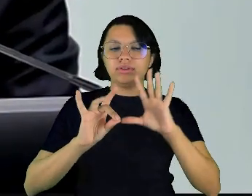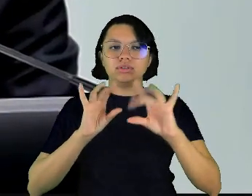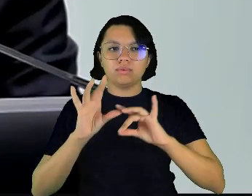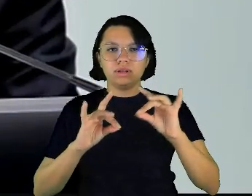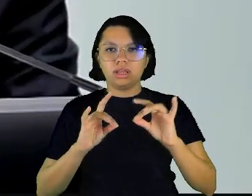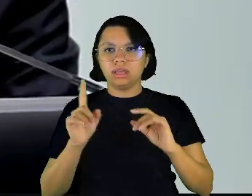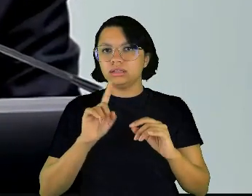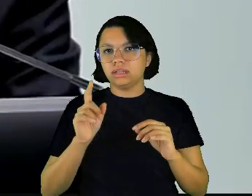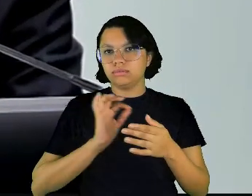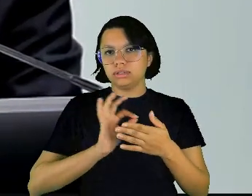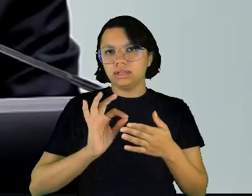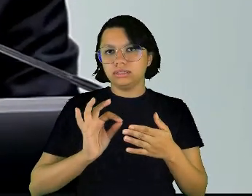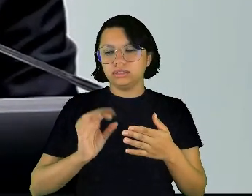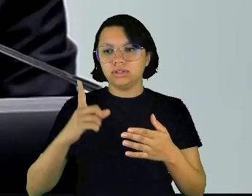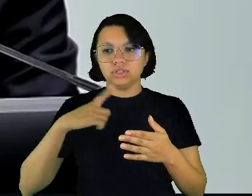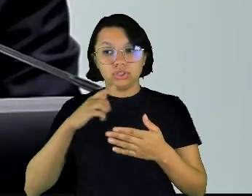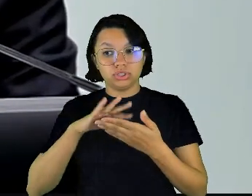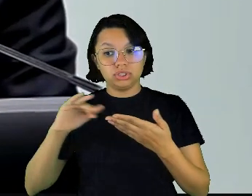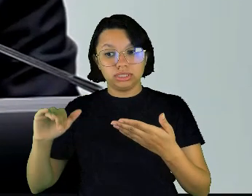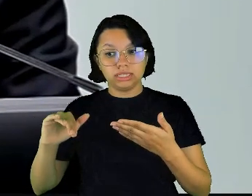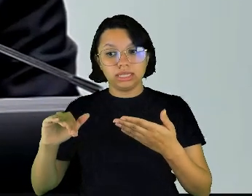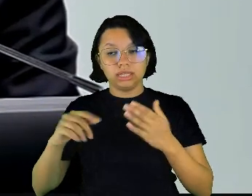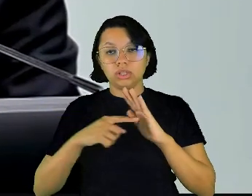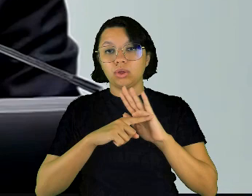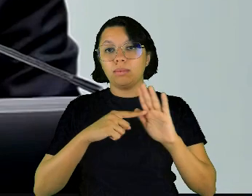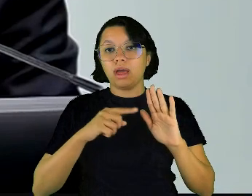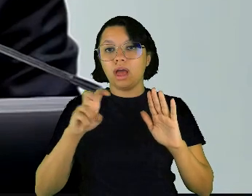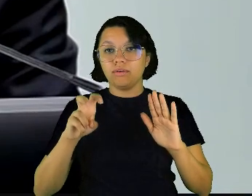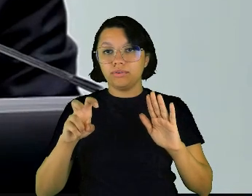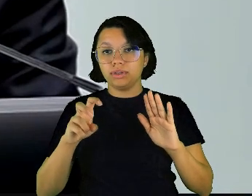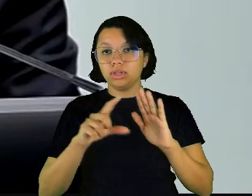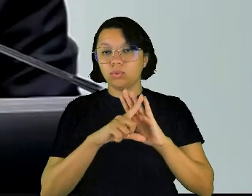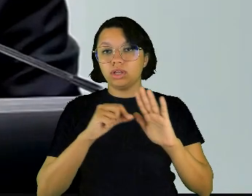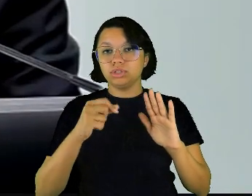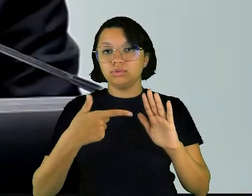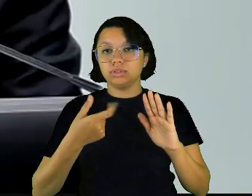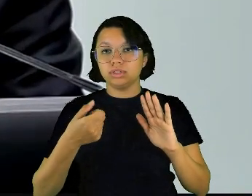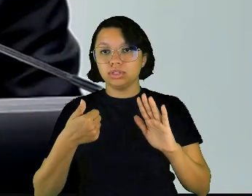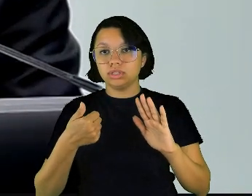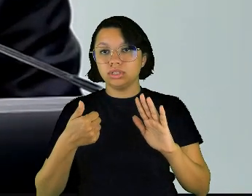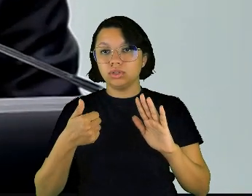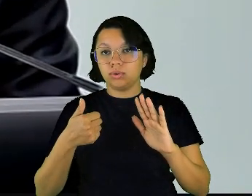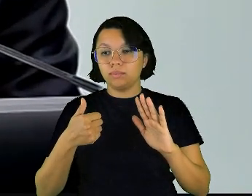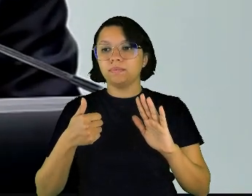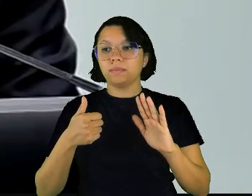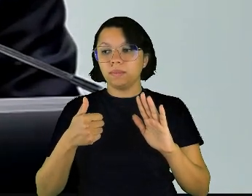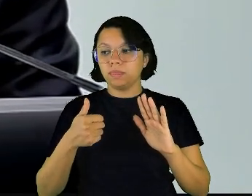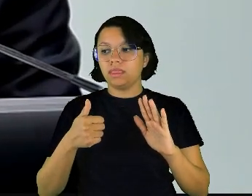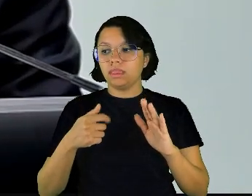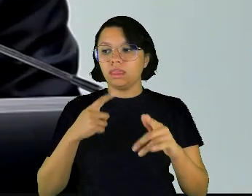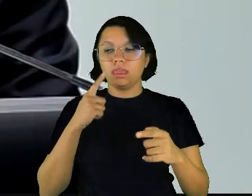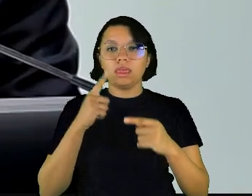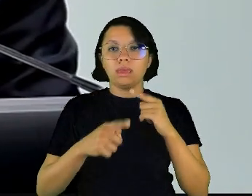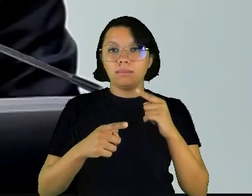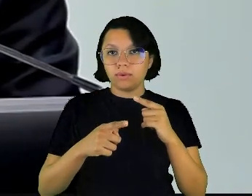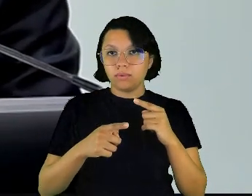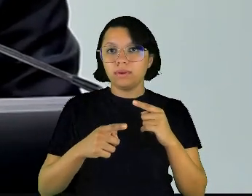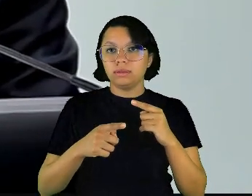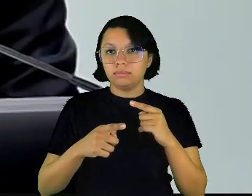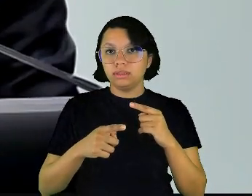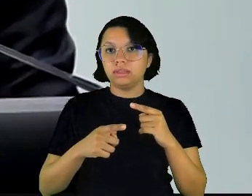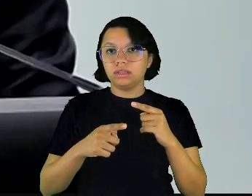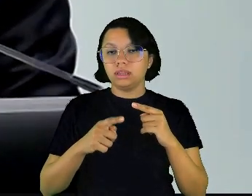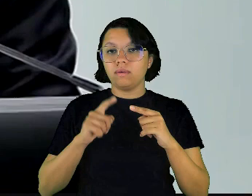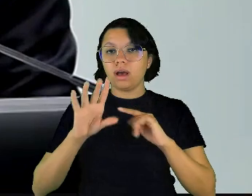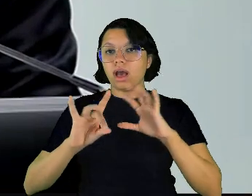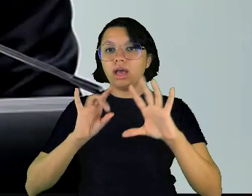isso, né? A gente tem lá, no parágrafo 5º do mesmo 201, que é vedada a filiação ao regime geral, na qualidade de segurado facultativo, a pessoa